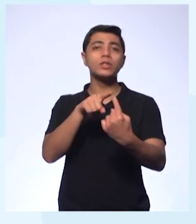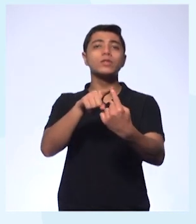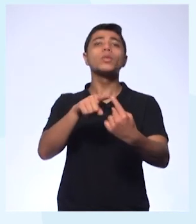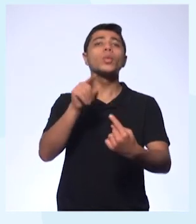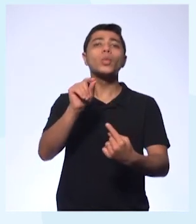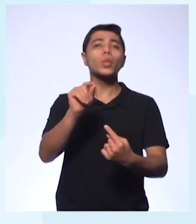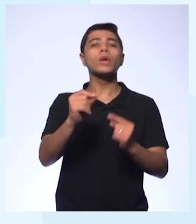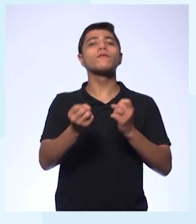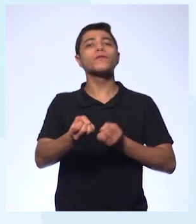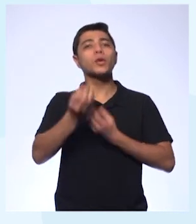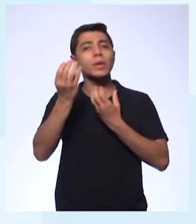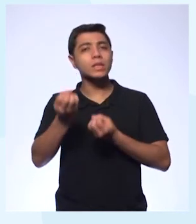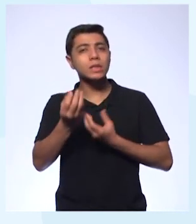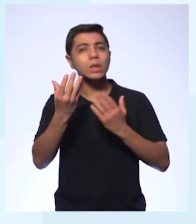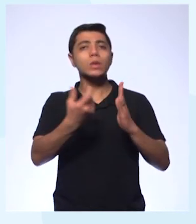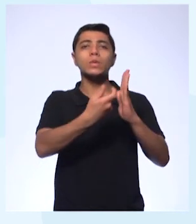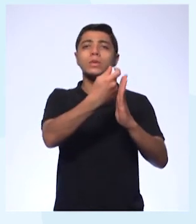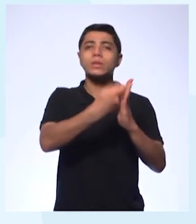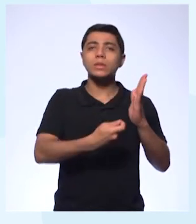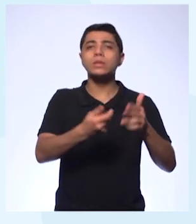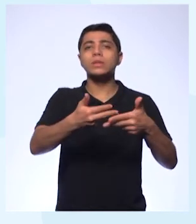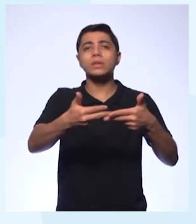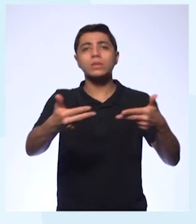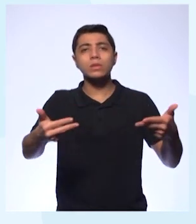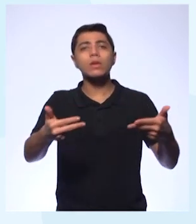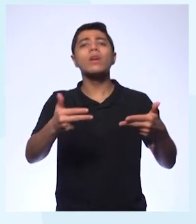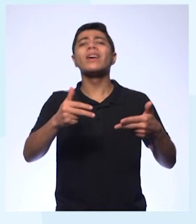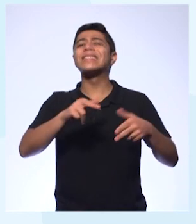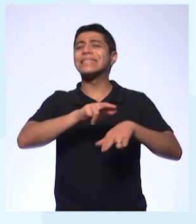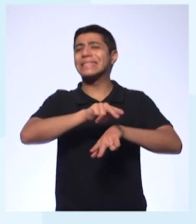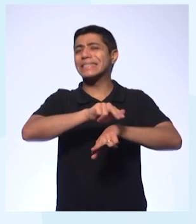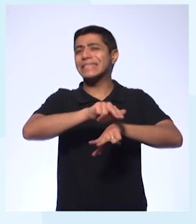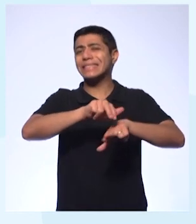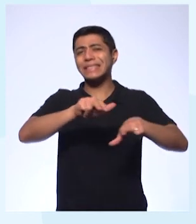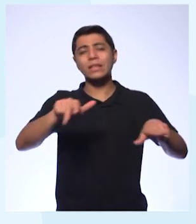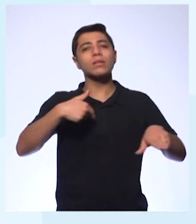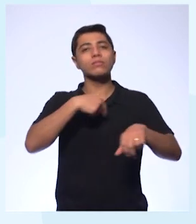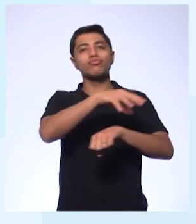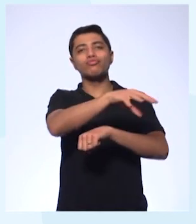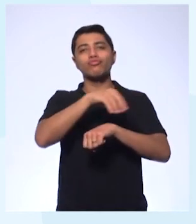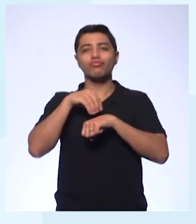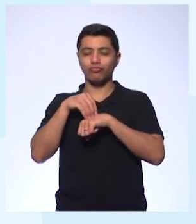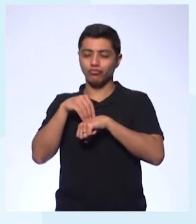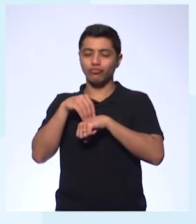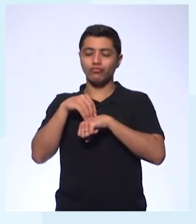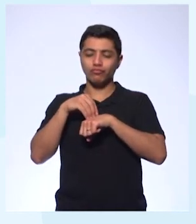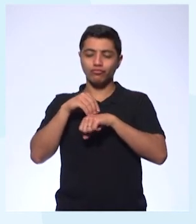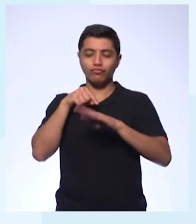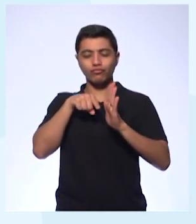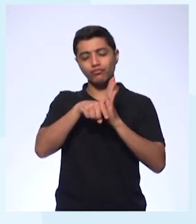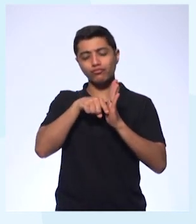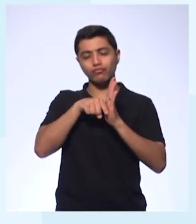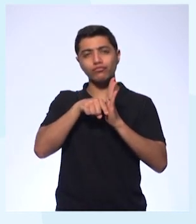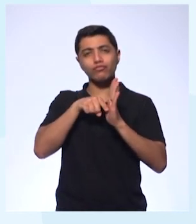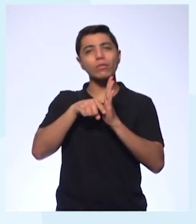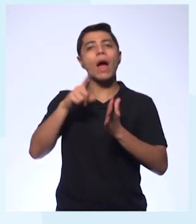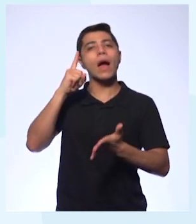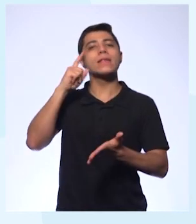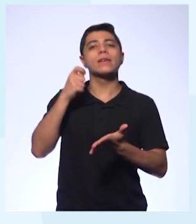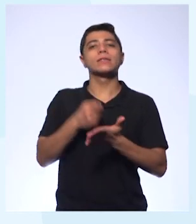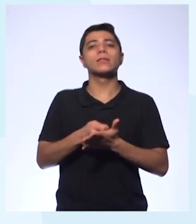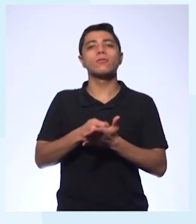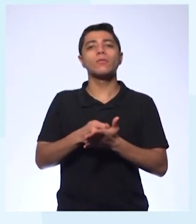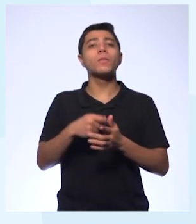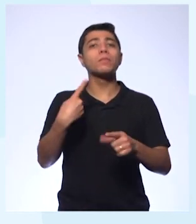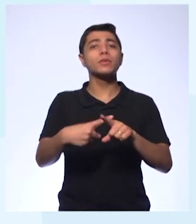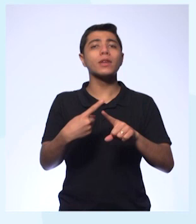interpretar dados e informações representados de diferentes formas para tomar decisões com vistas à prevenção de situações